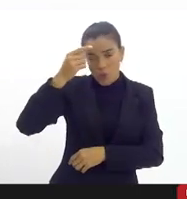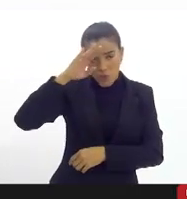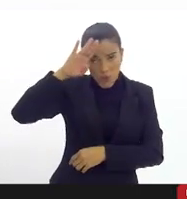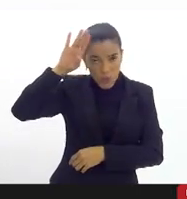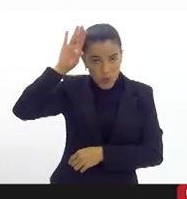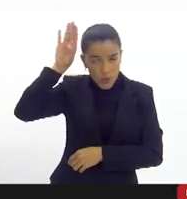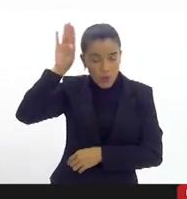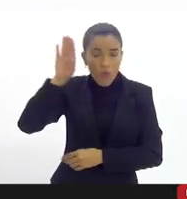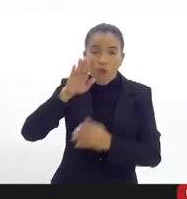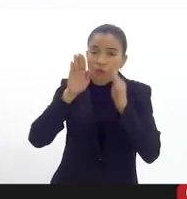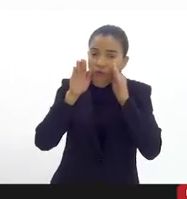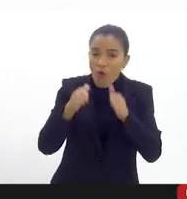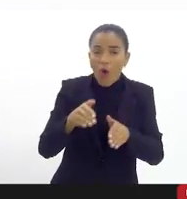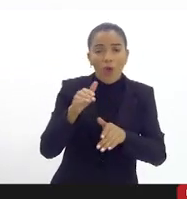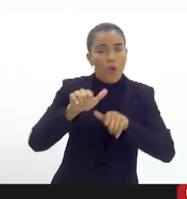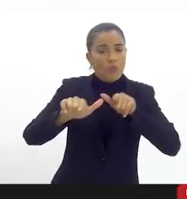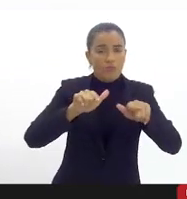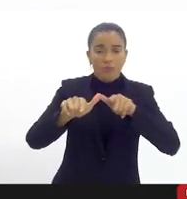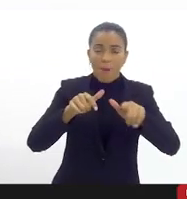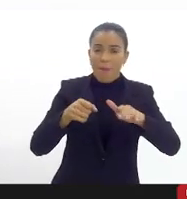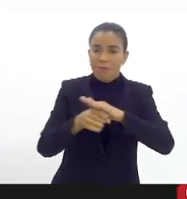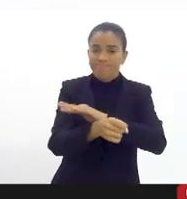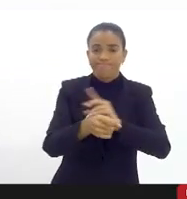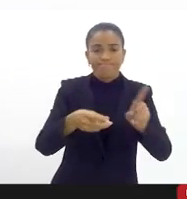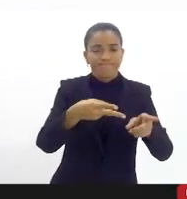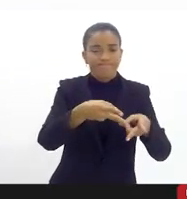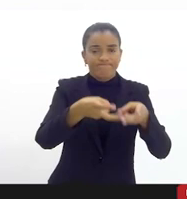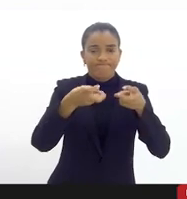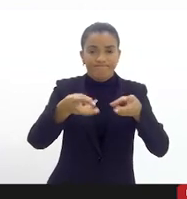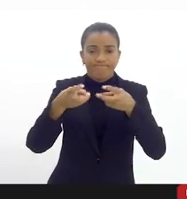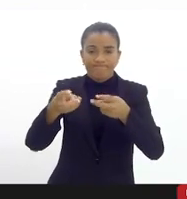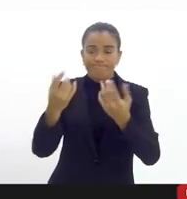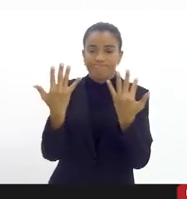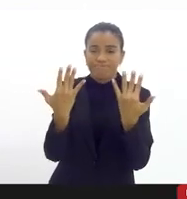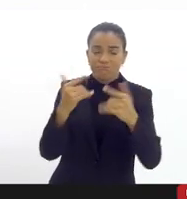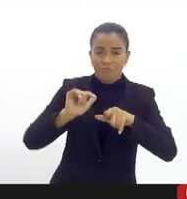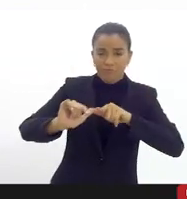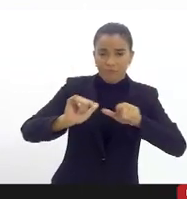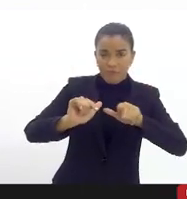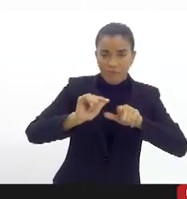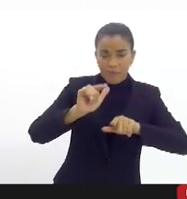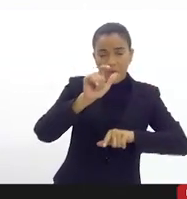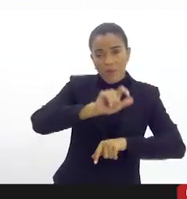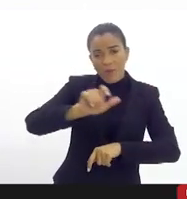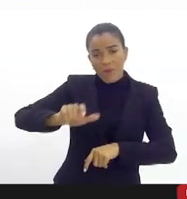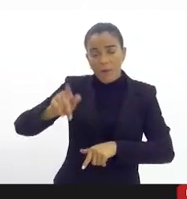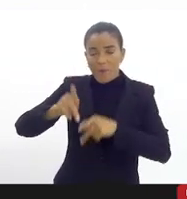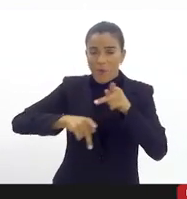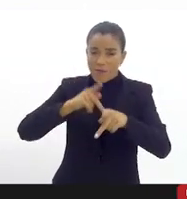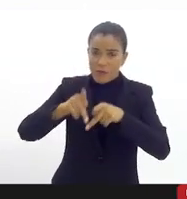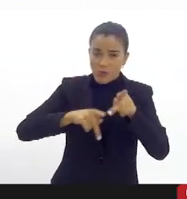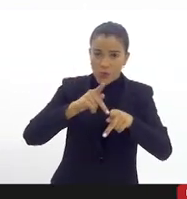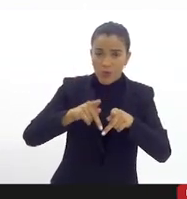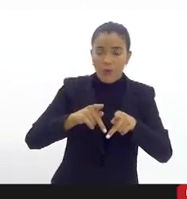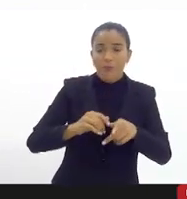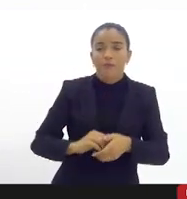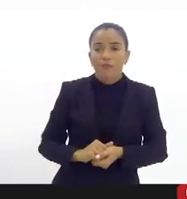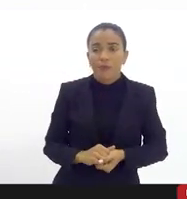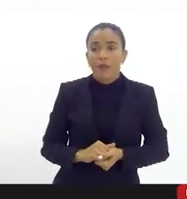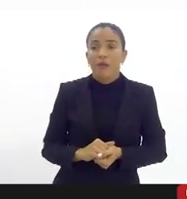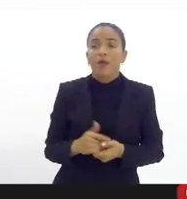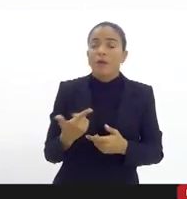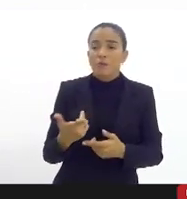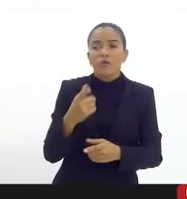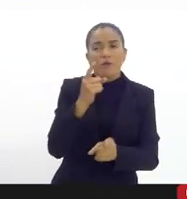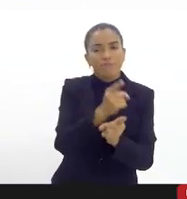EAD é o trabalho nessas instituições e isso acho que interessa particularmente essa comissão é essa audiência pública porque